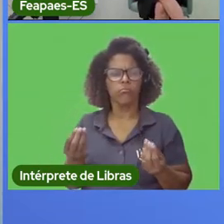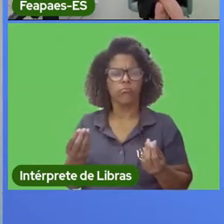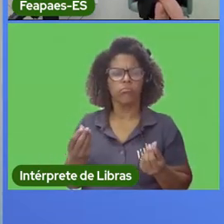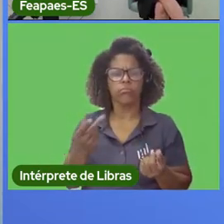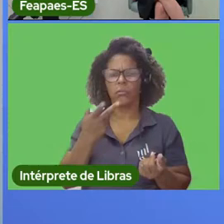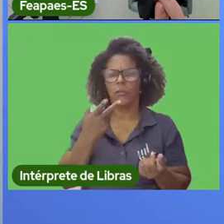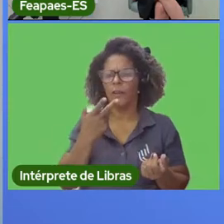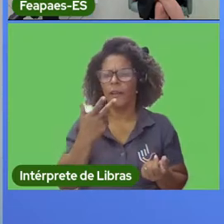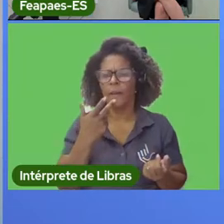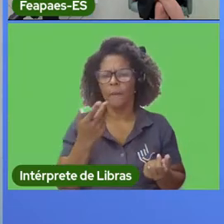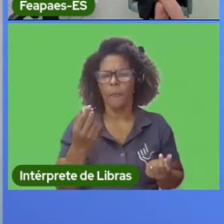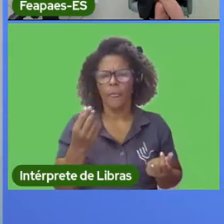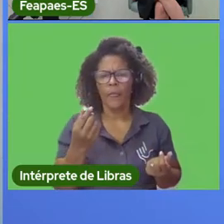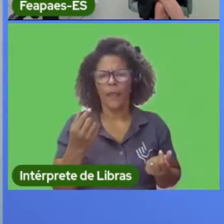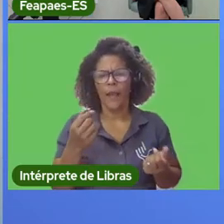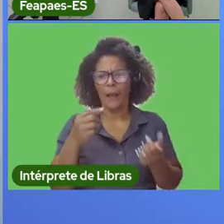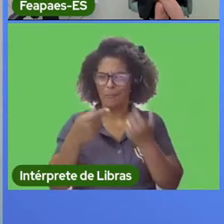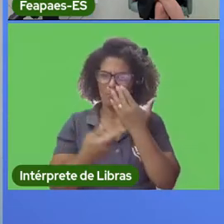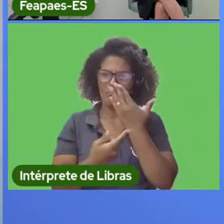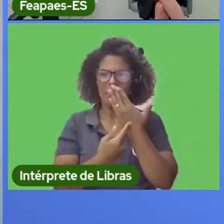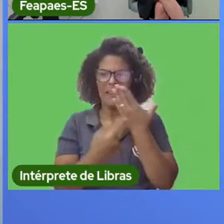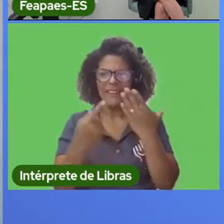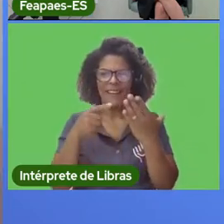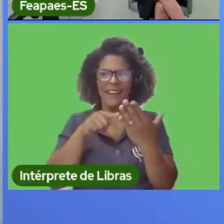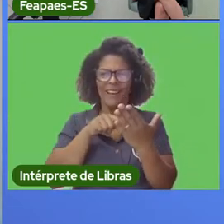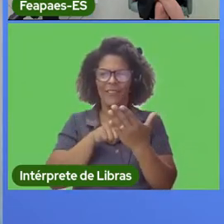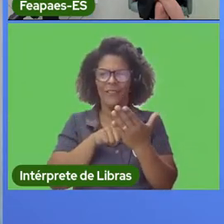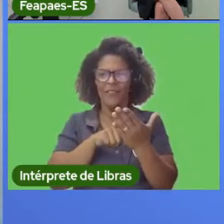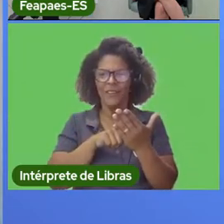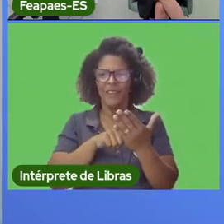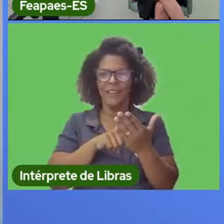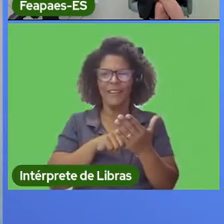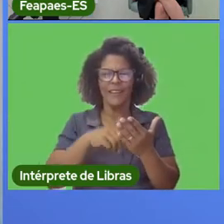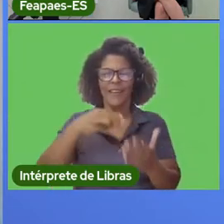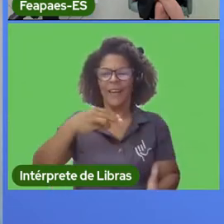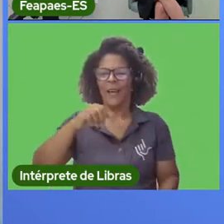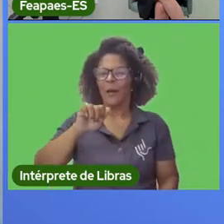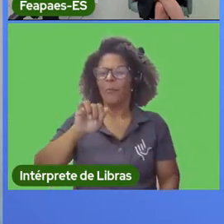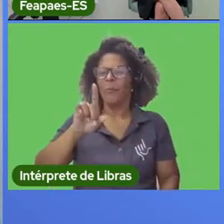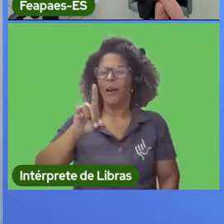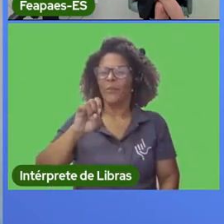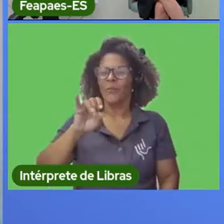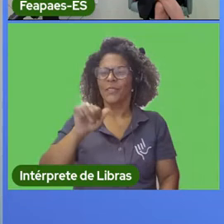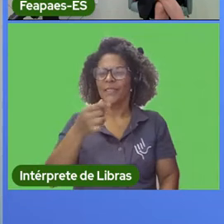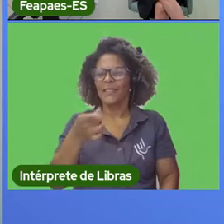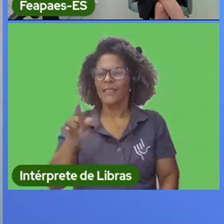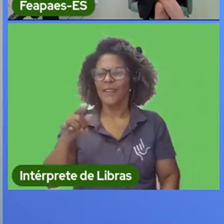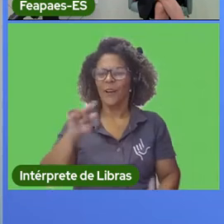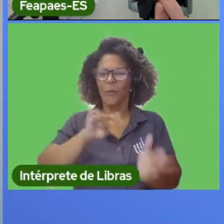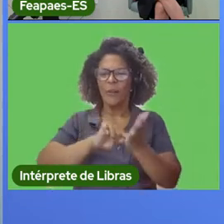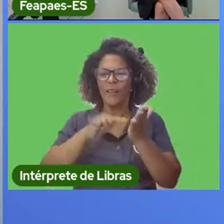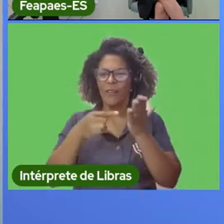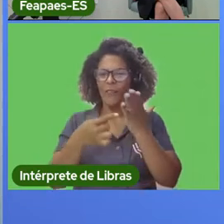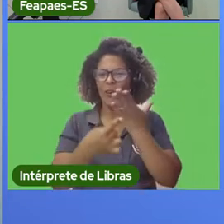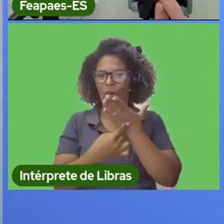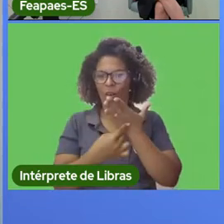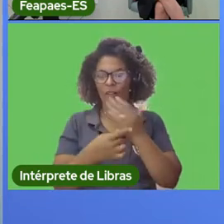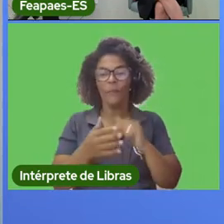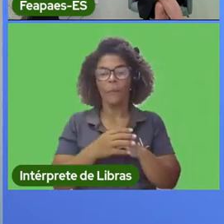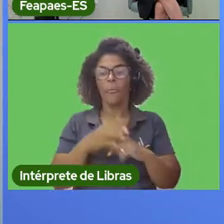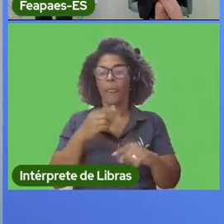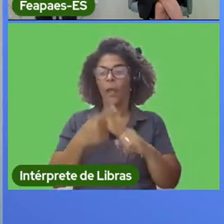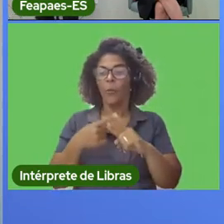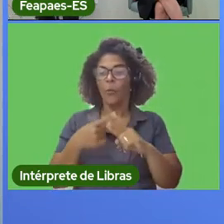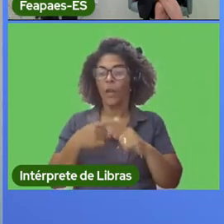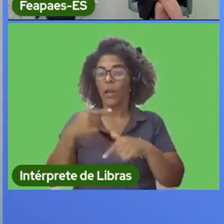me permitam uma metáfora, quase que maldição metafórica, né? Porque ao mesmo tempo que o trabalho